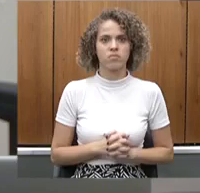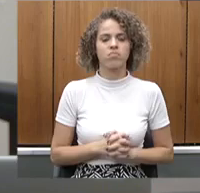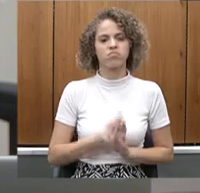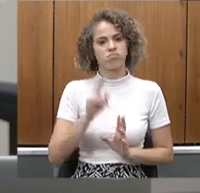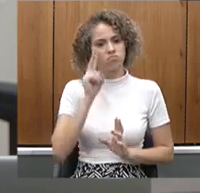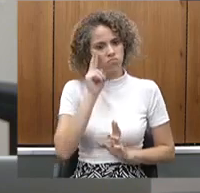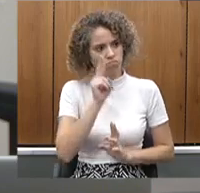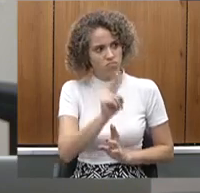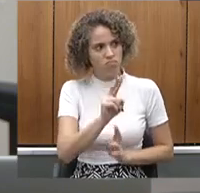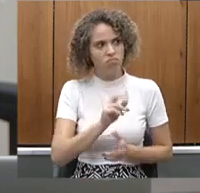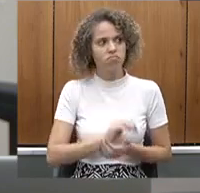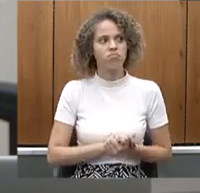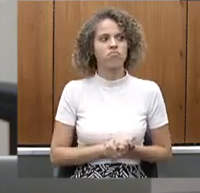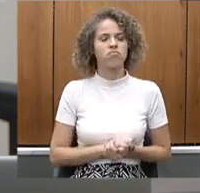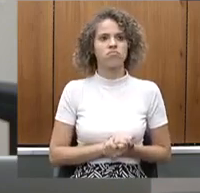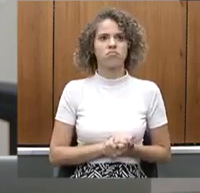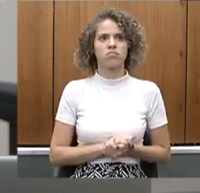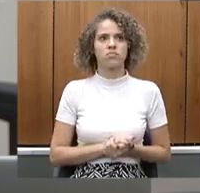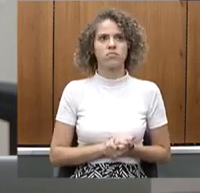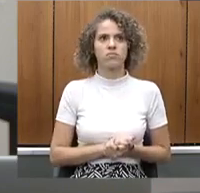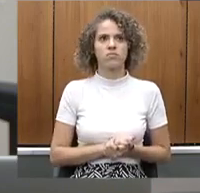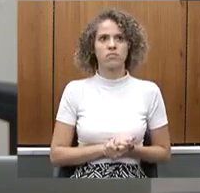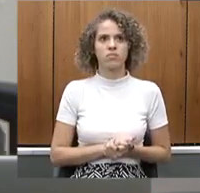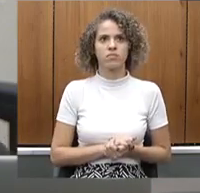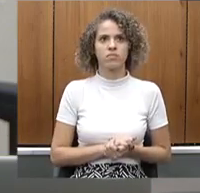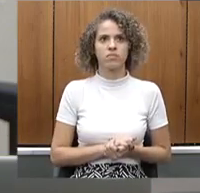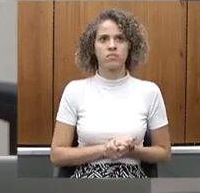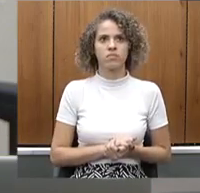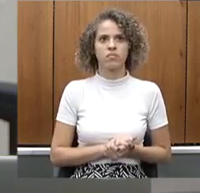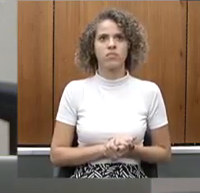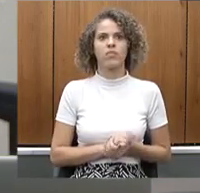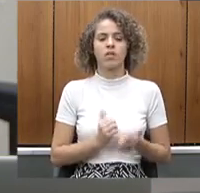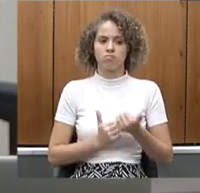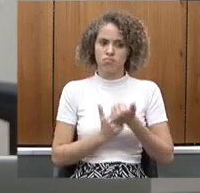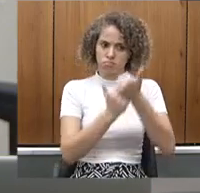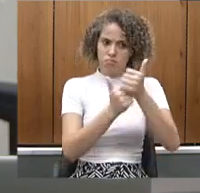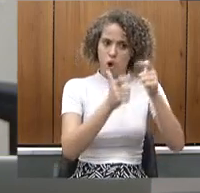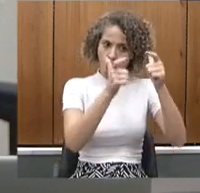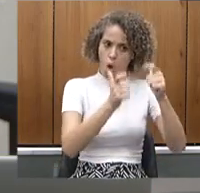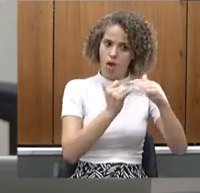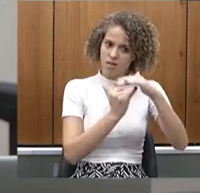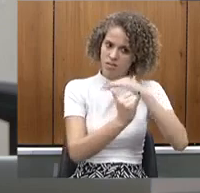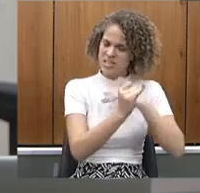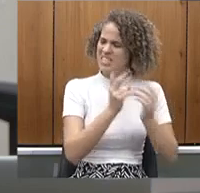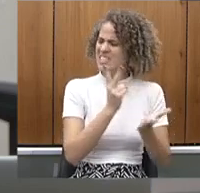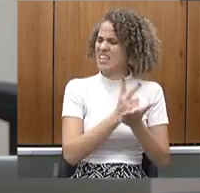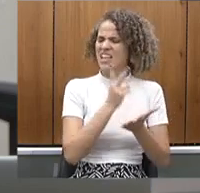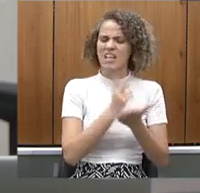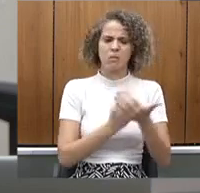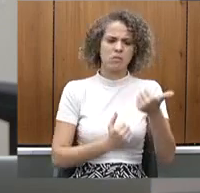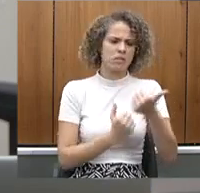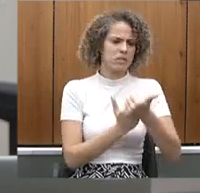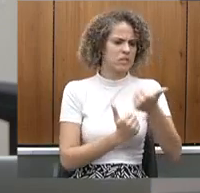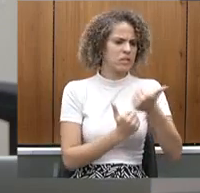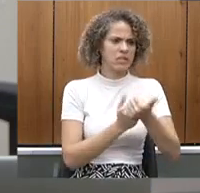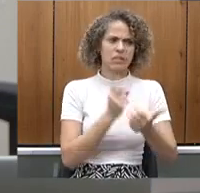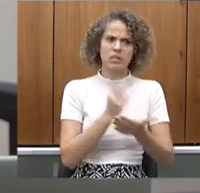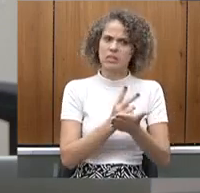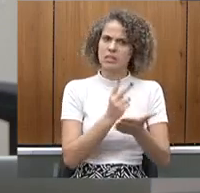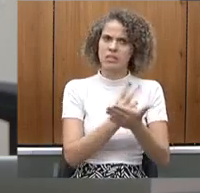linha em que sempre vai apoiar a instituição sempre sempre vai apoia a instituição